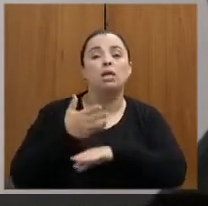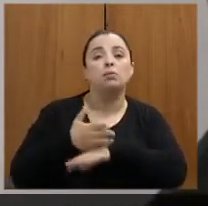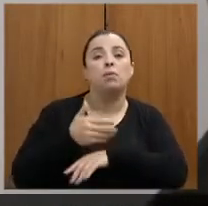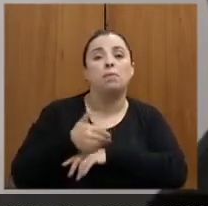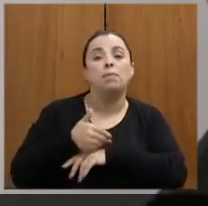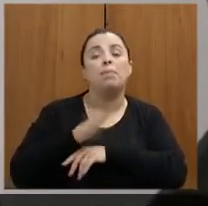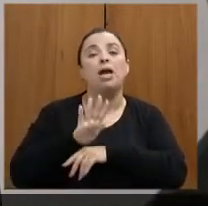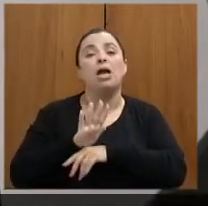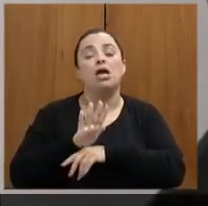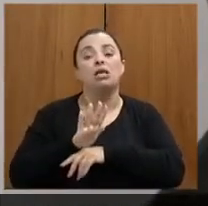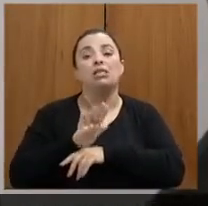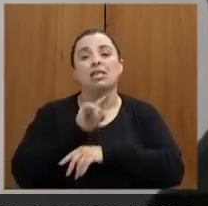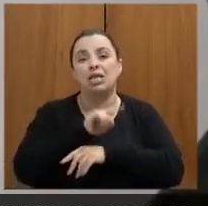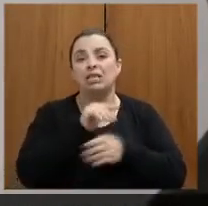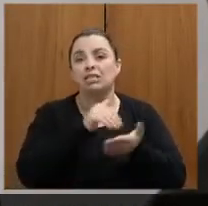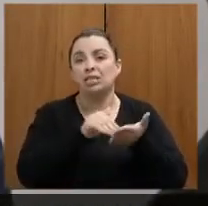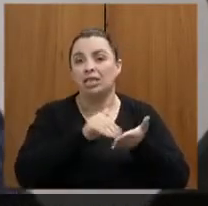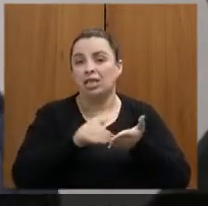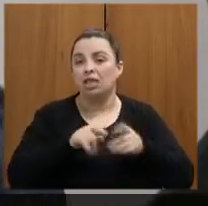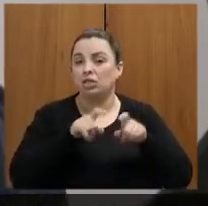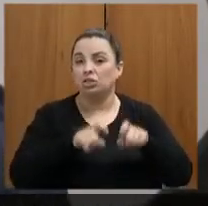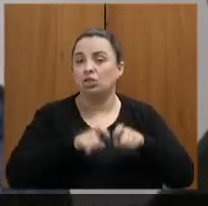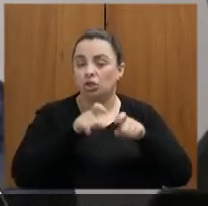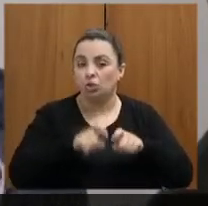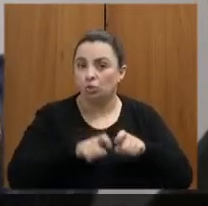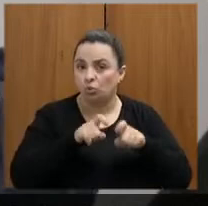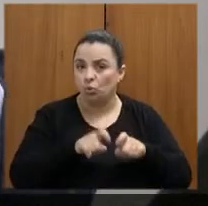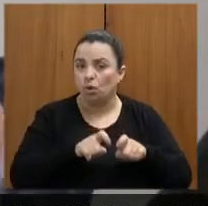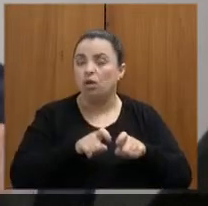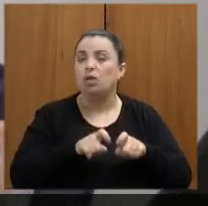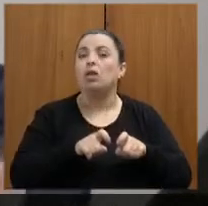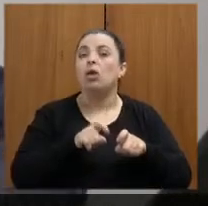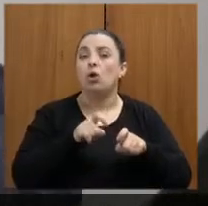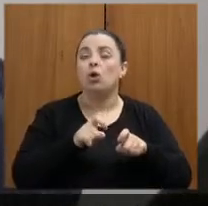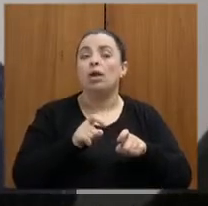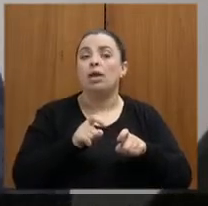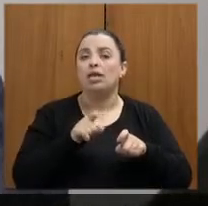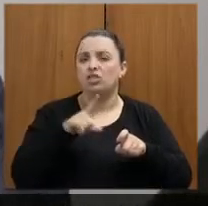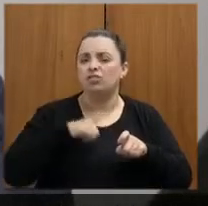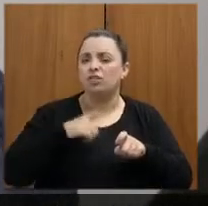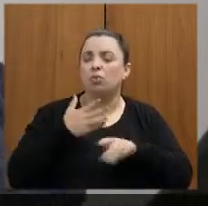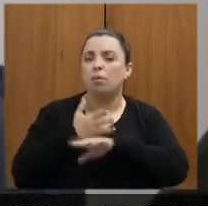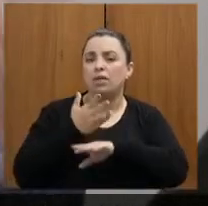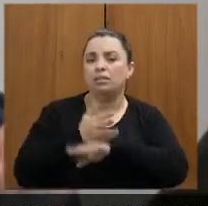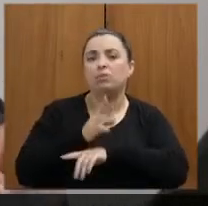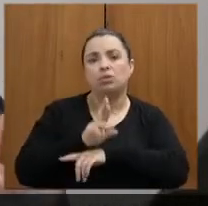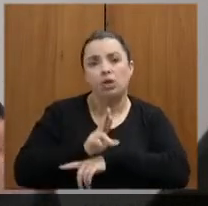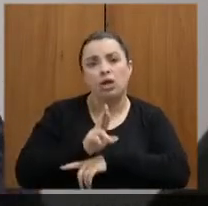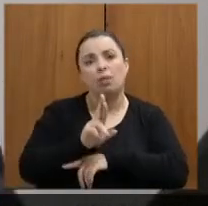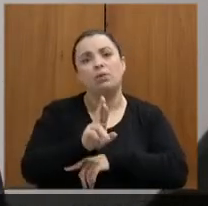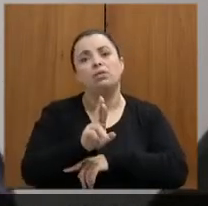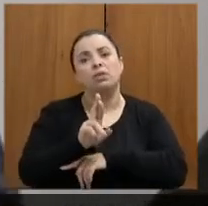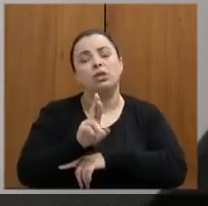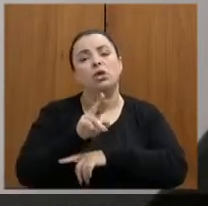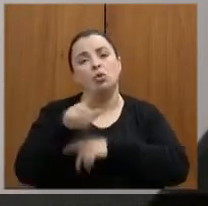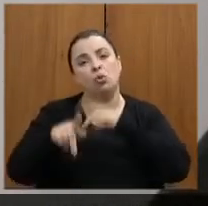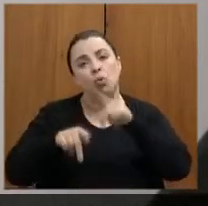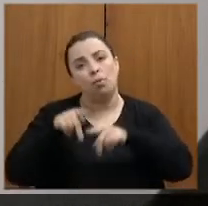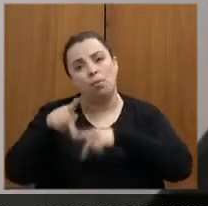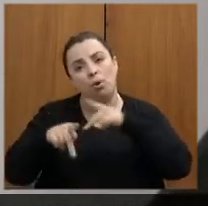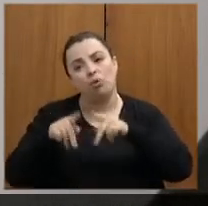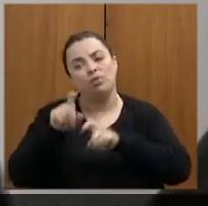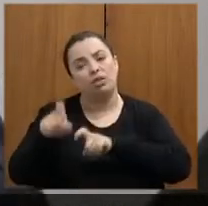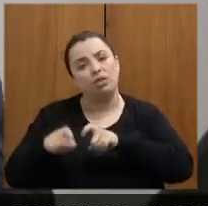da secretaria da Agricultura como representante do povo do trabalhador rural junto ao governo e